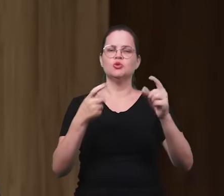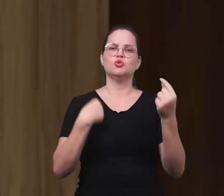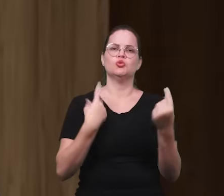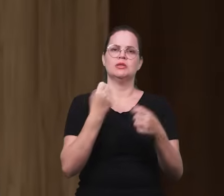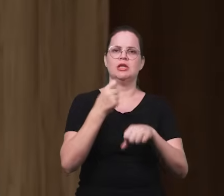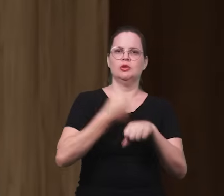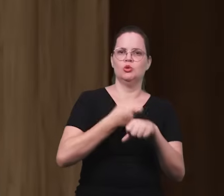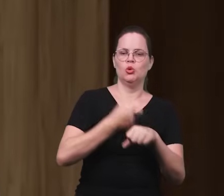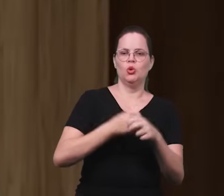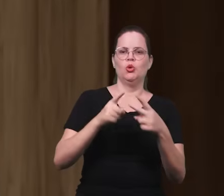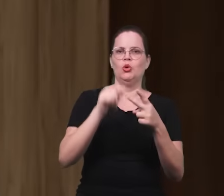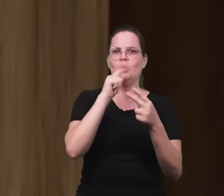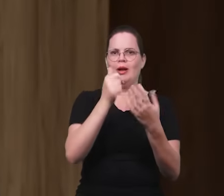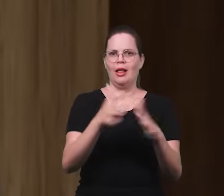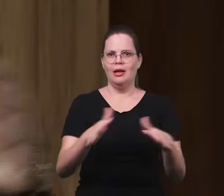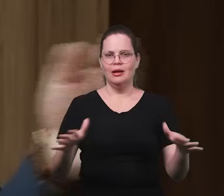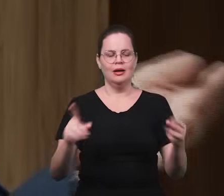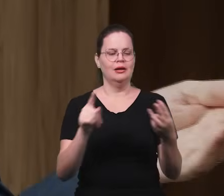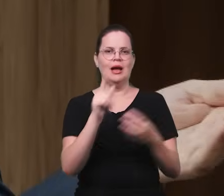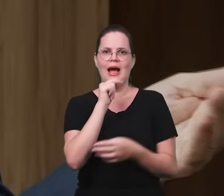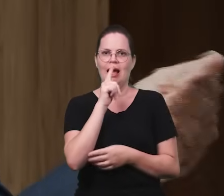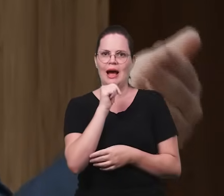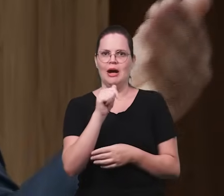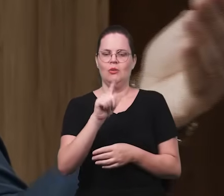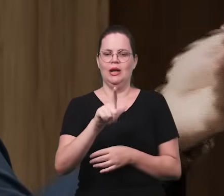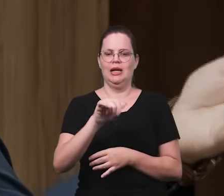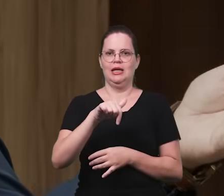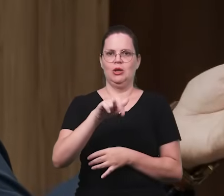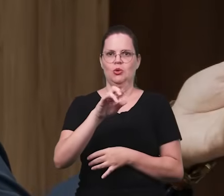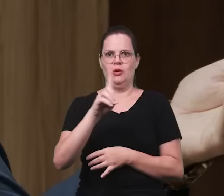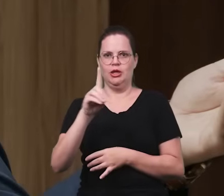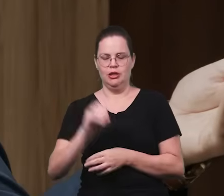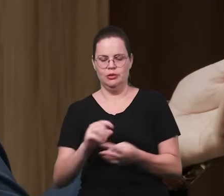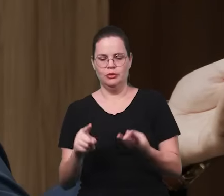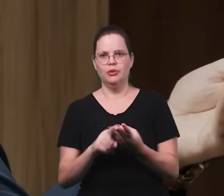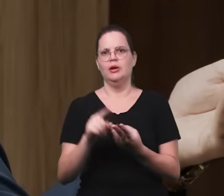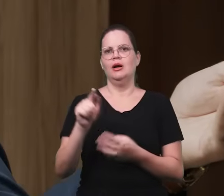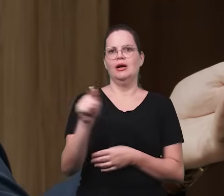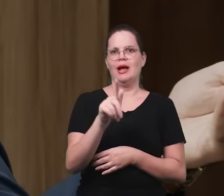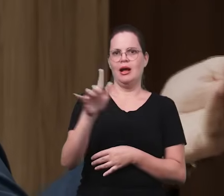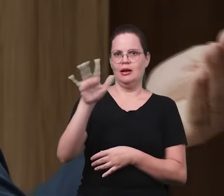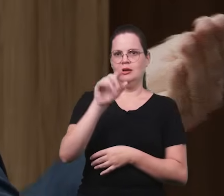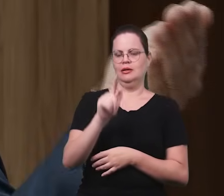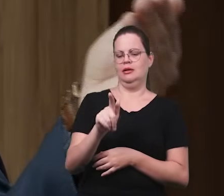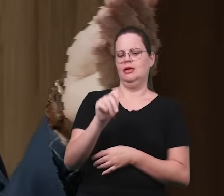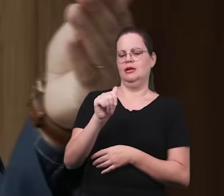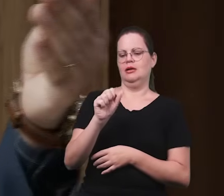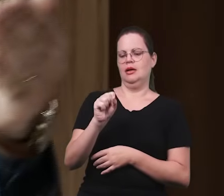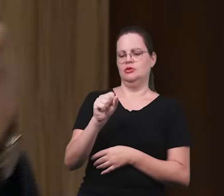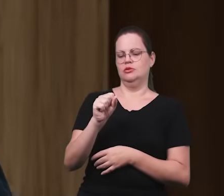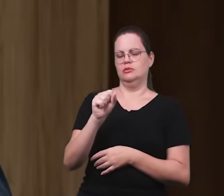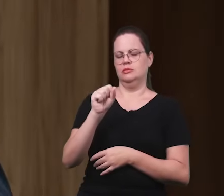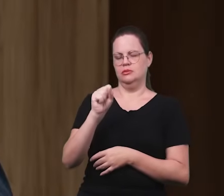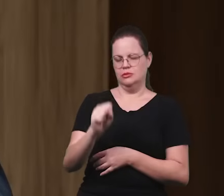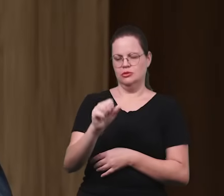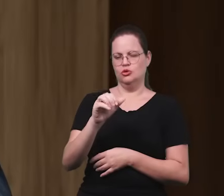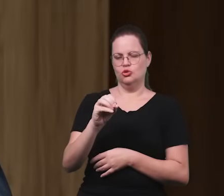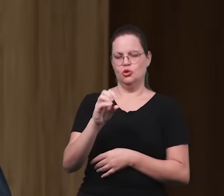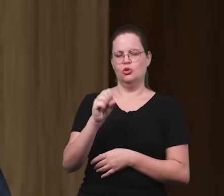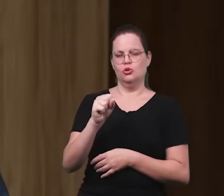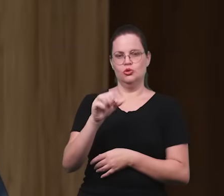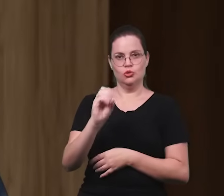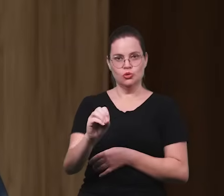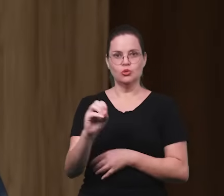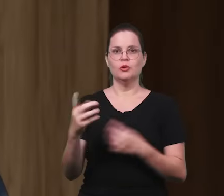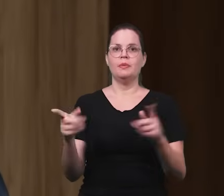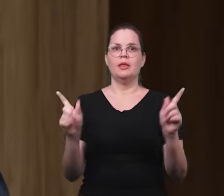gasoso, né? Assim como você disse, para ferver a água, para ir para o estado gasoso, você tem também para solidificar a água, quando